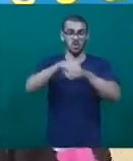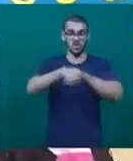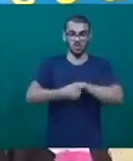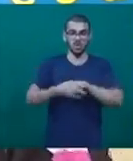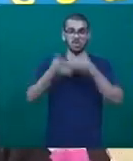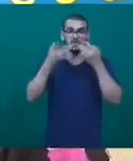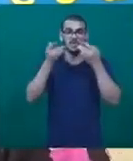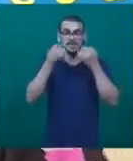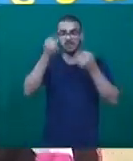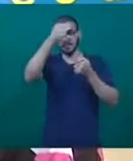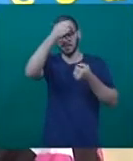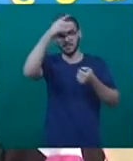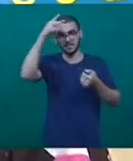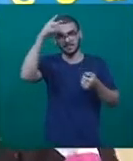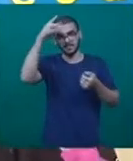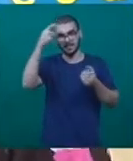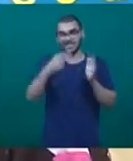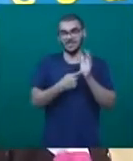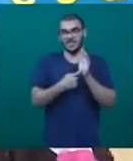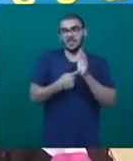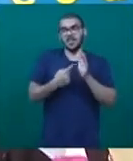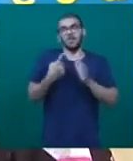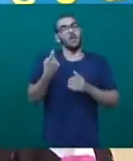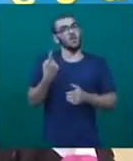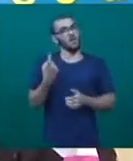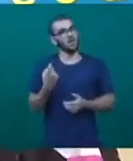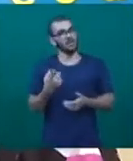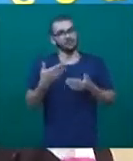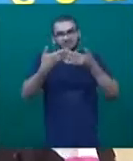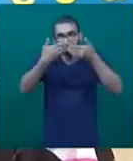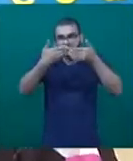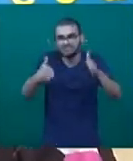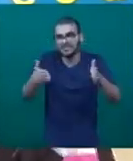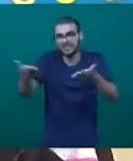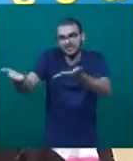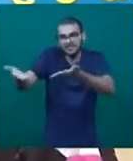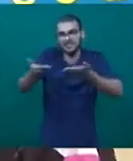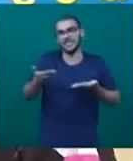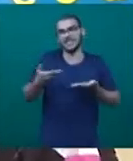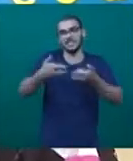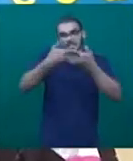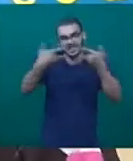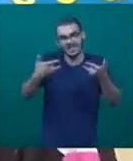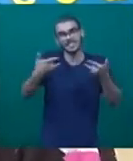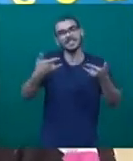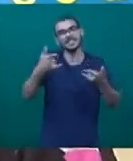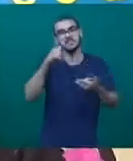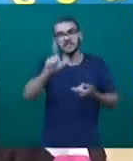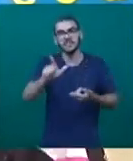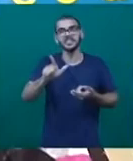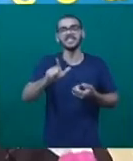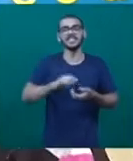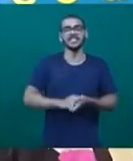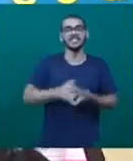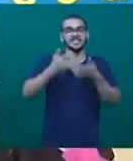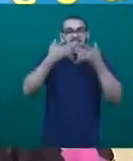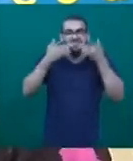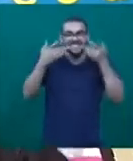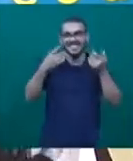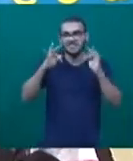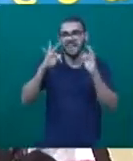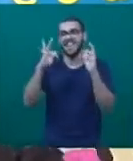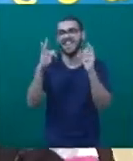Teatro Municipal, apresentação única. Aberto, vem, garante seu ingresso. É um espetáculo para a